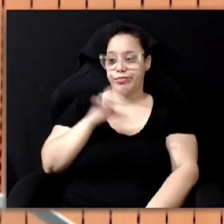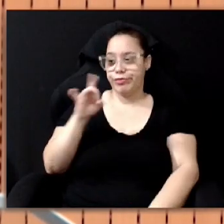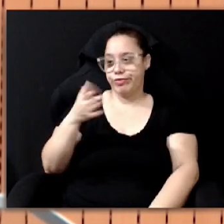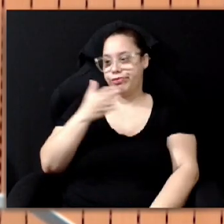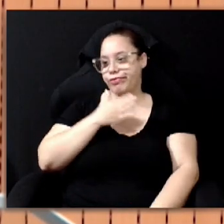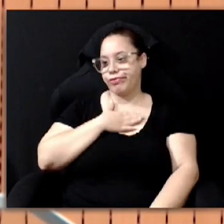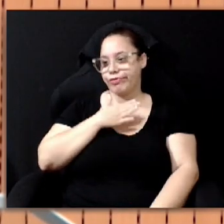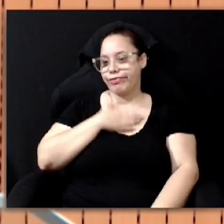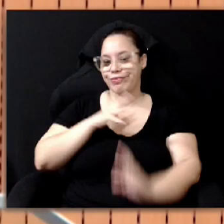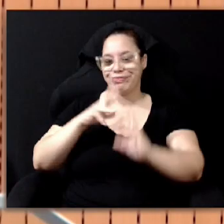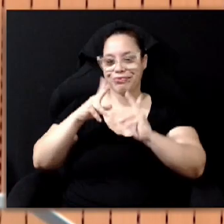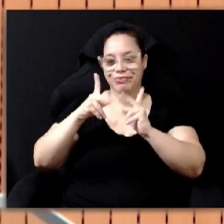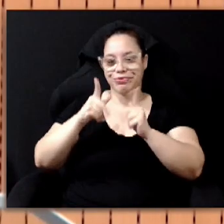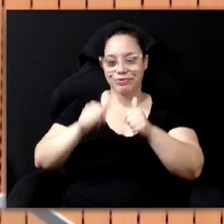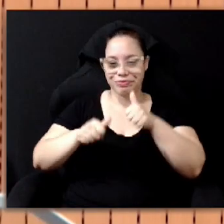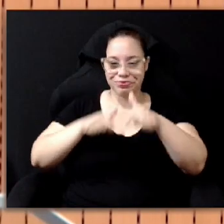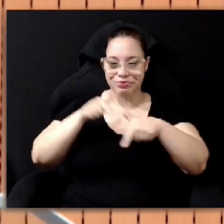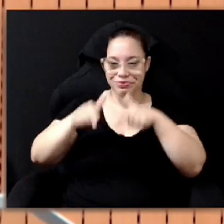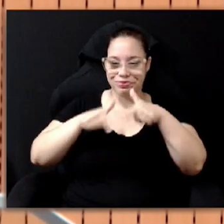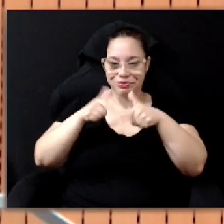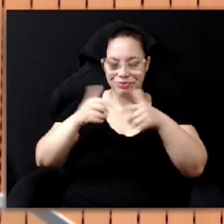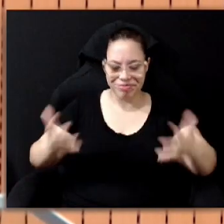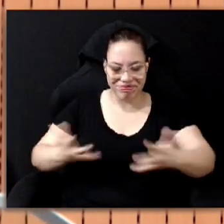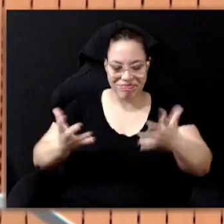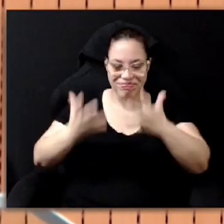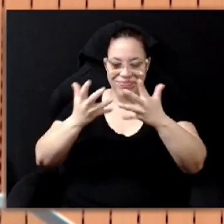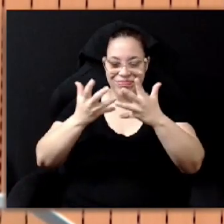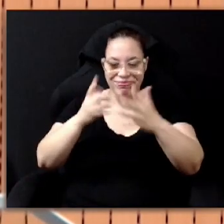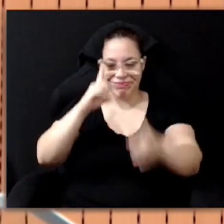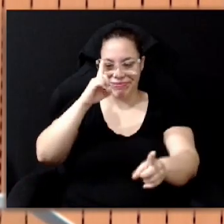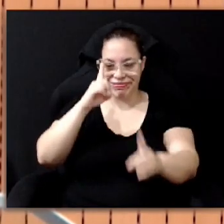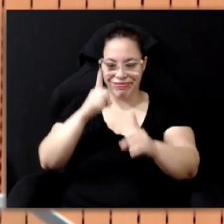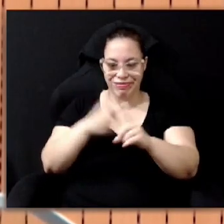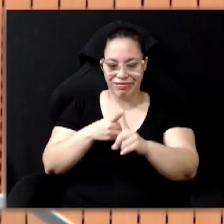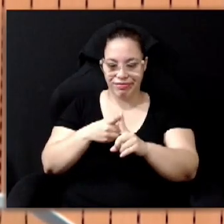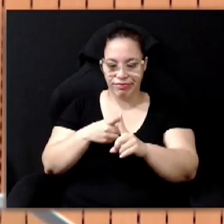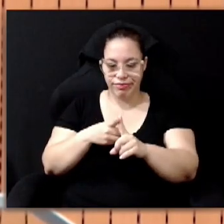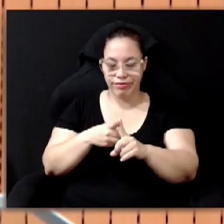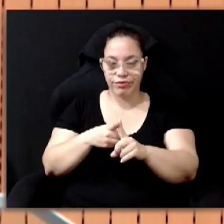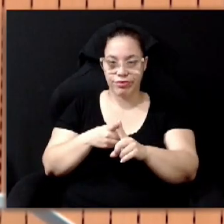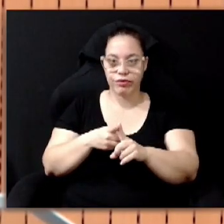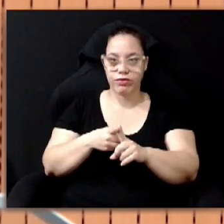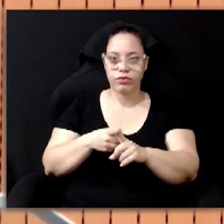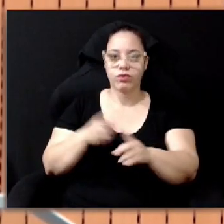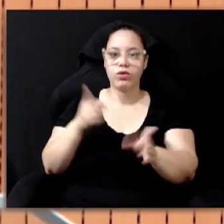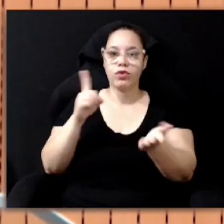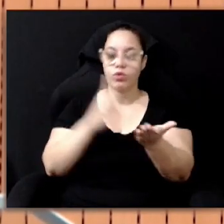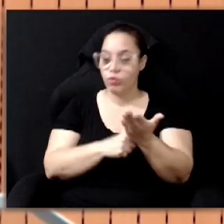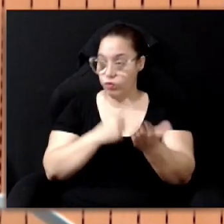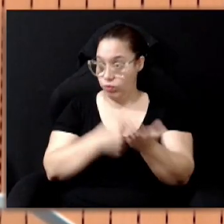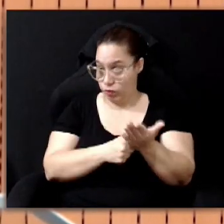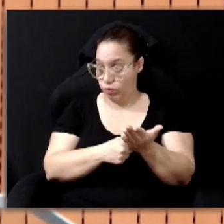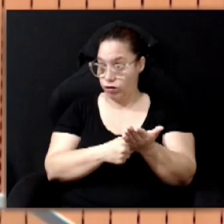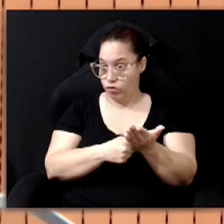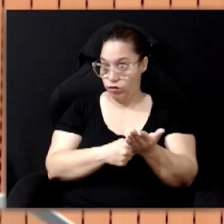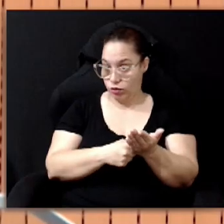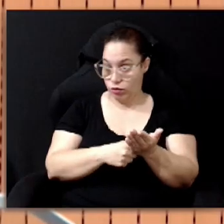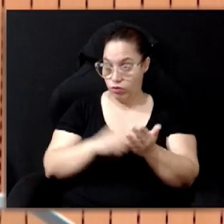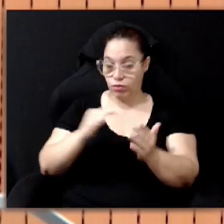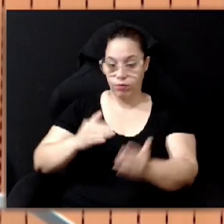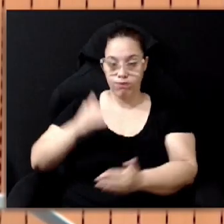que trabalharam com empenho, dedicação e comprometimento ao longo dos